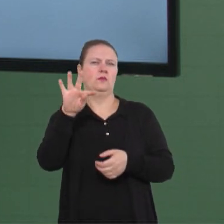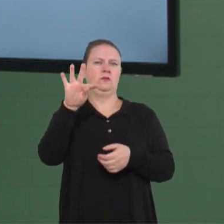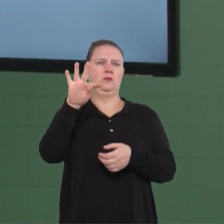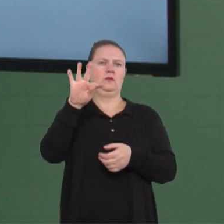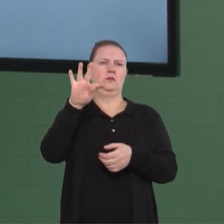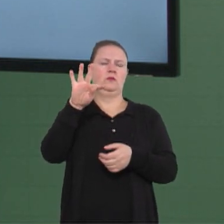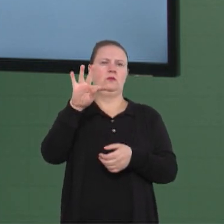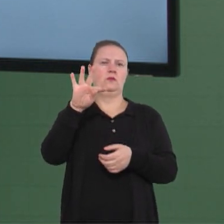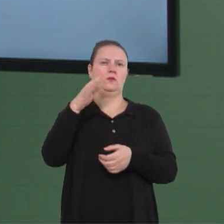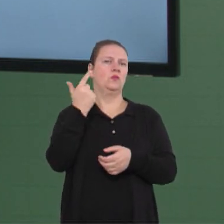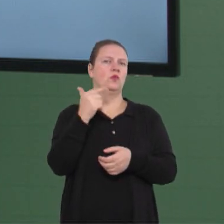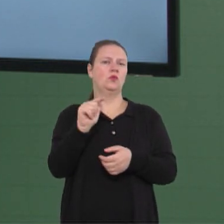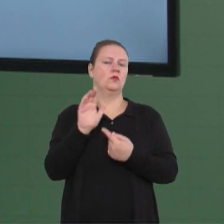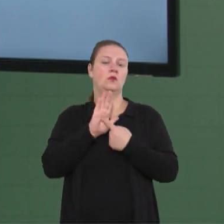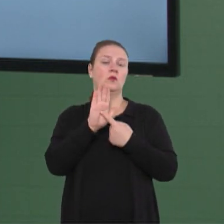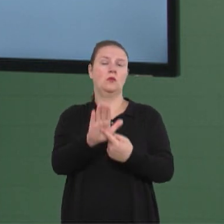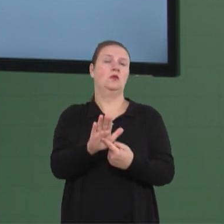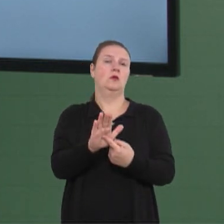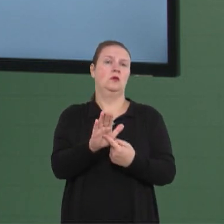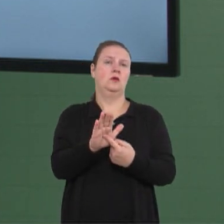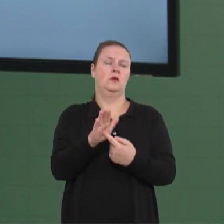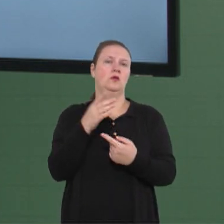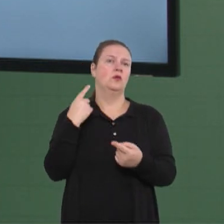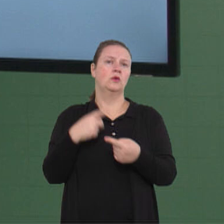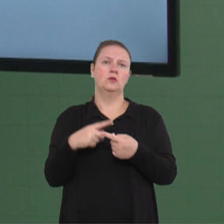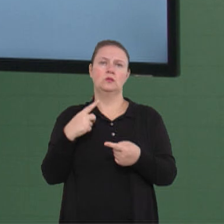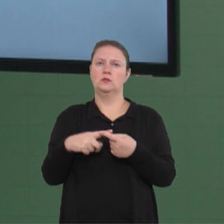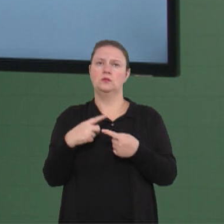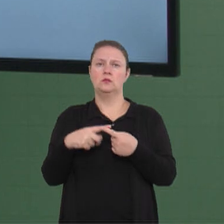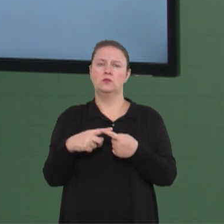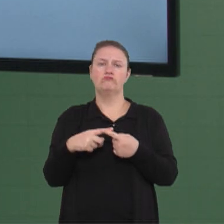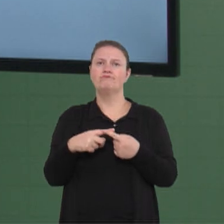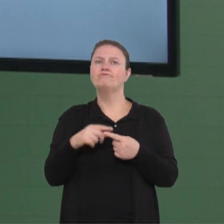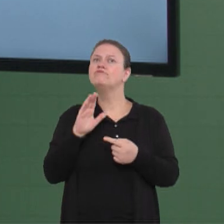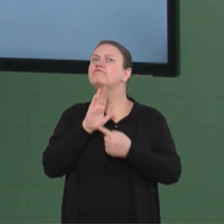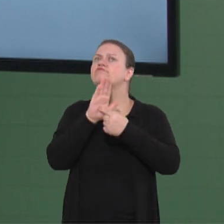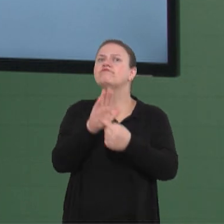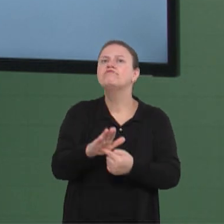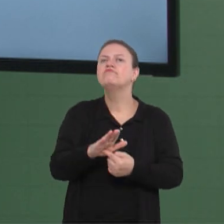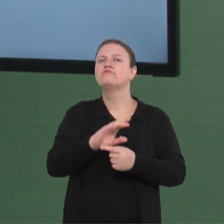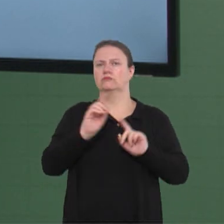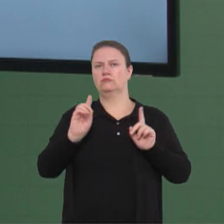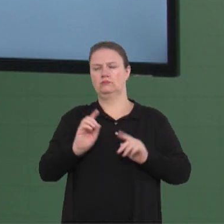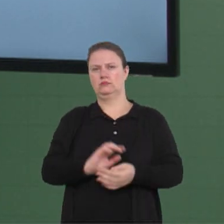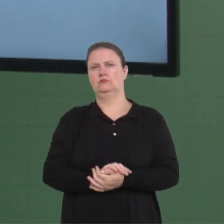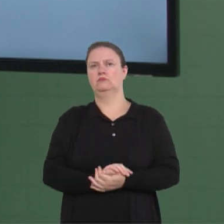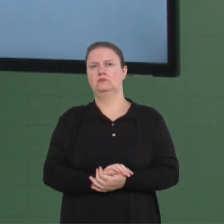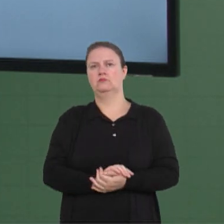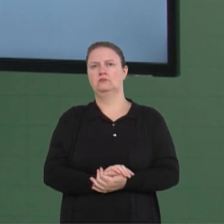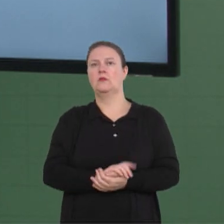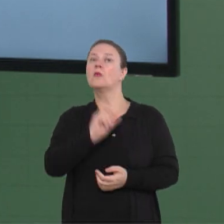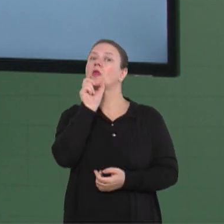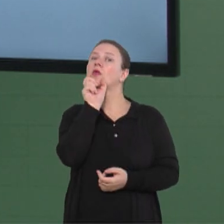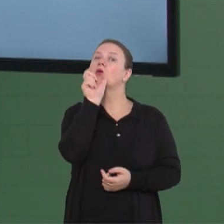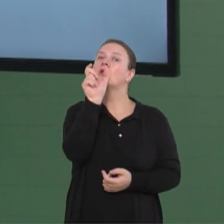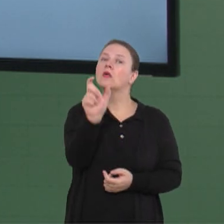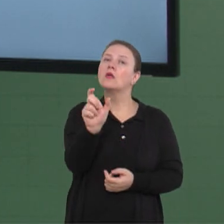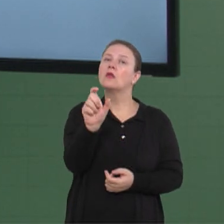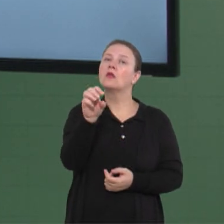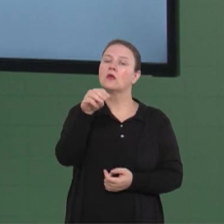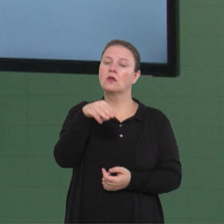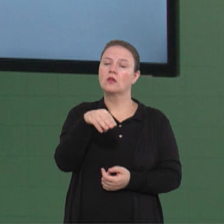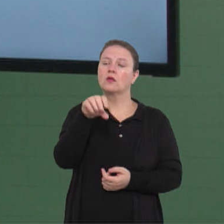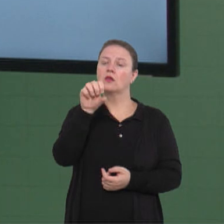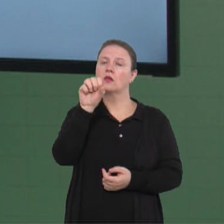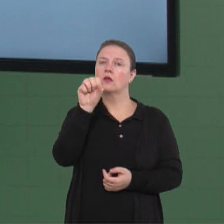transcrição fonética não tem nenhum ter aqui no meio tá vendo porque não pronuncia ele então a pronúncia correta da palavra é uma